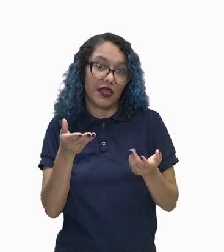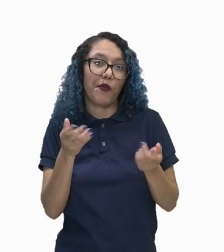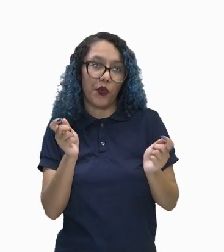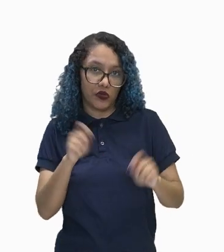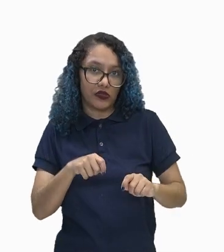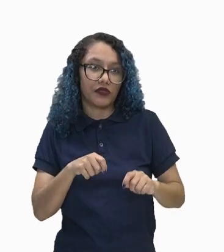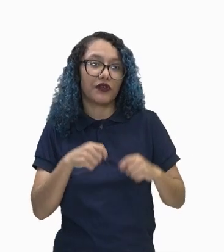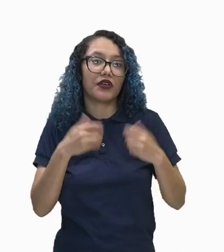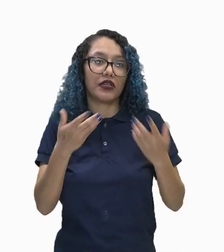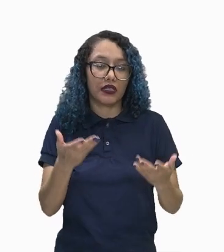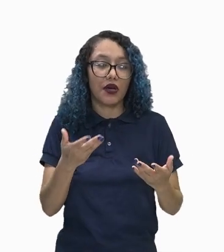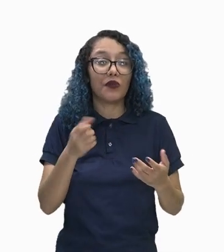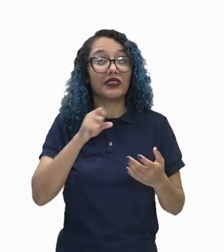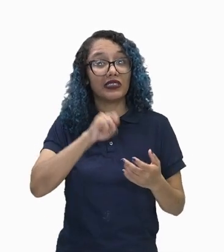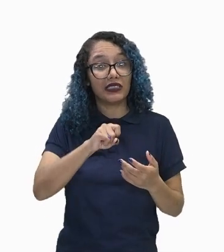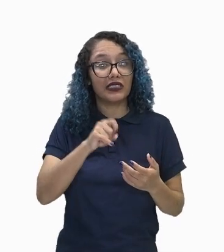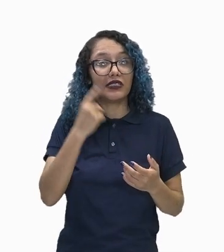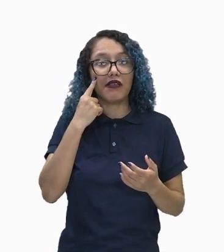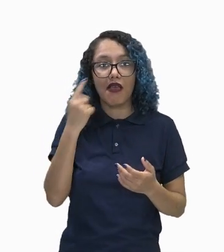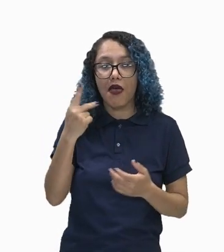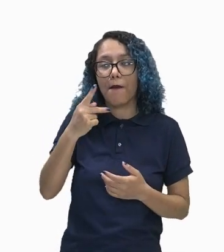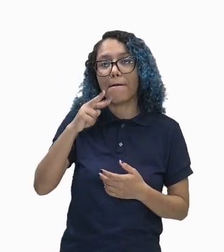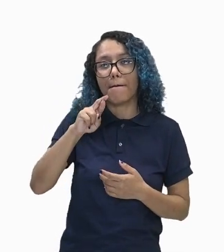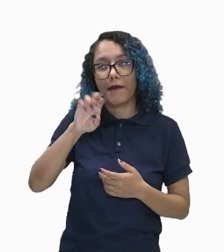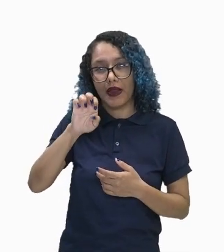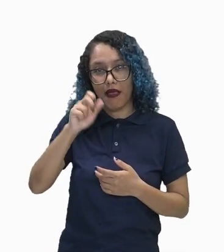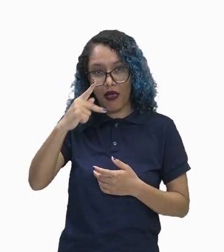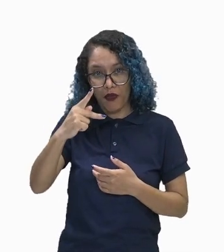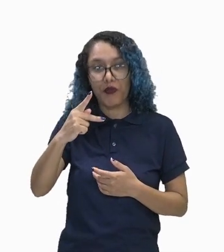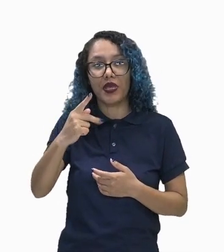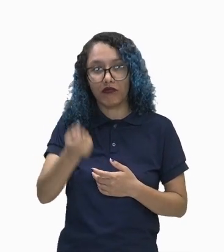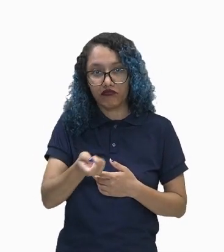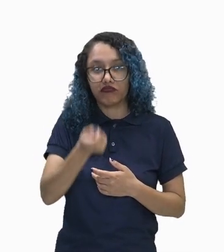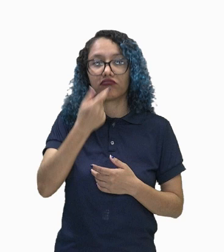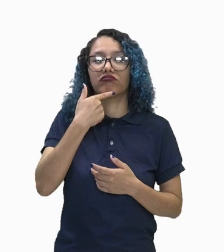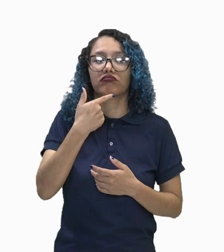Então, fazendo o uso da PrEP,